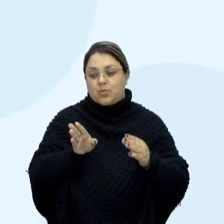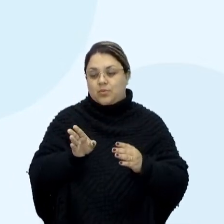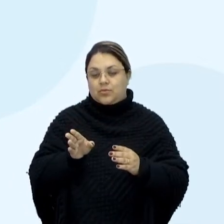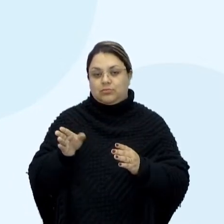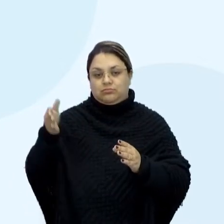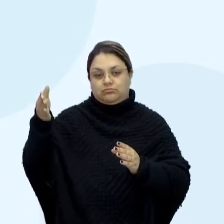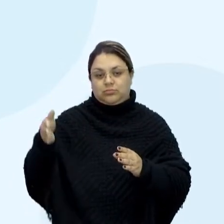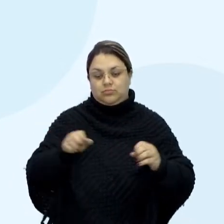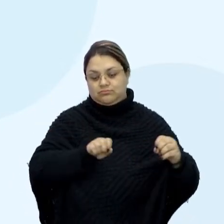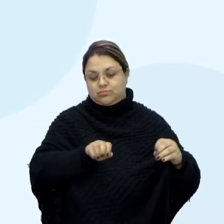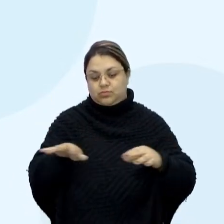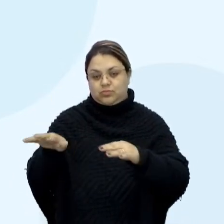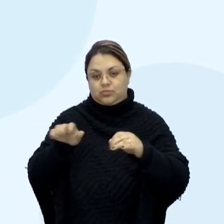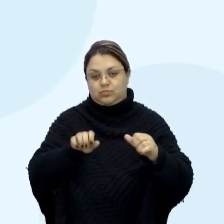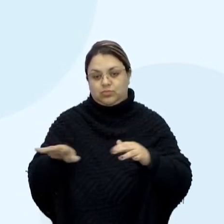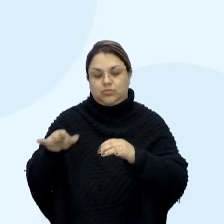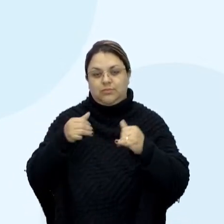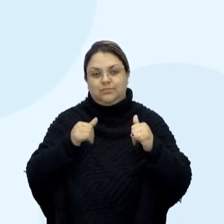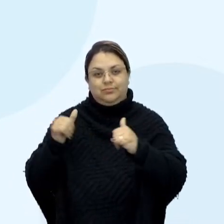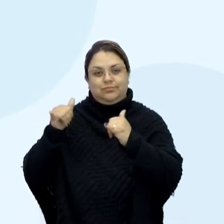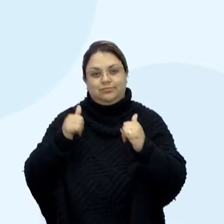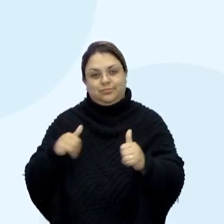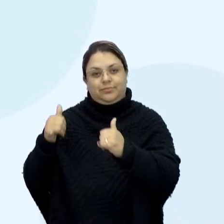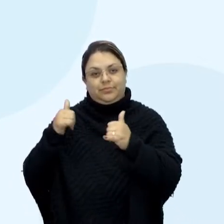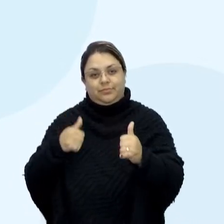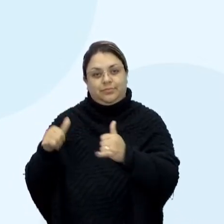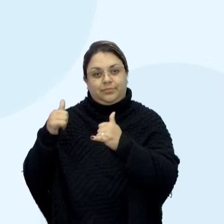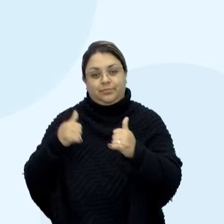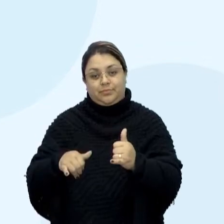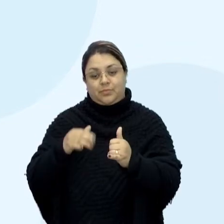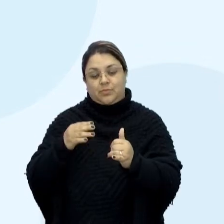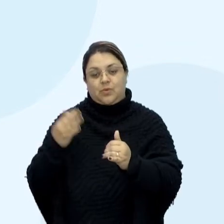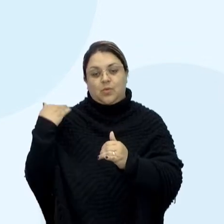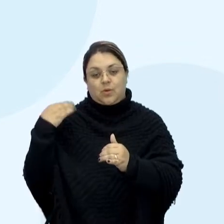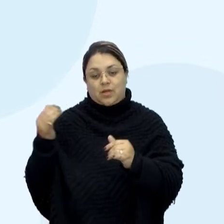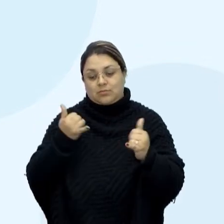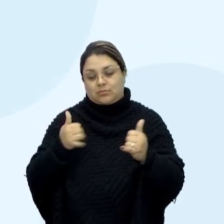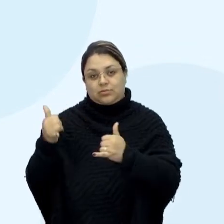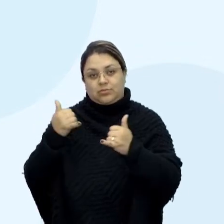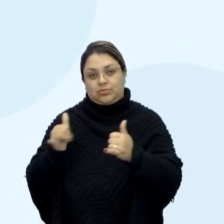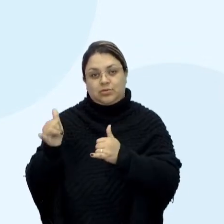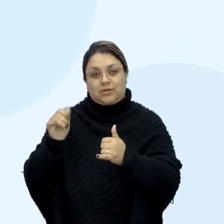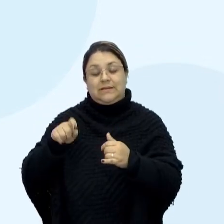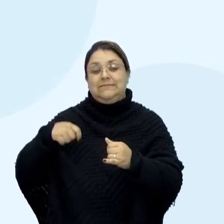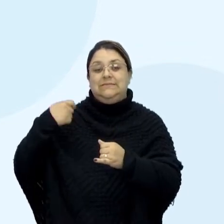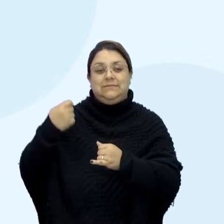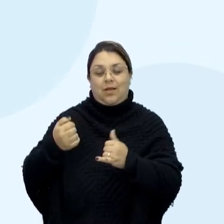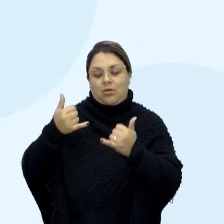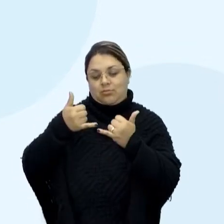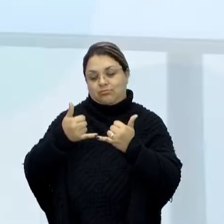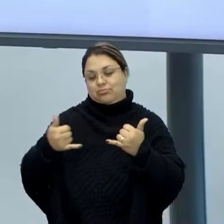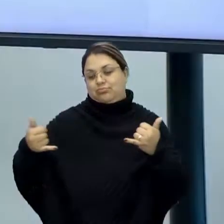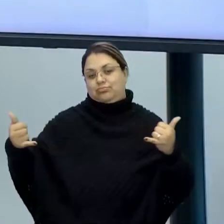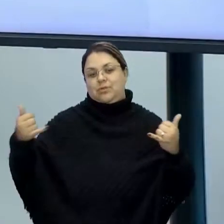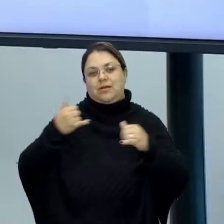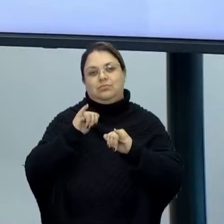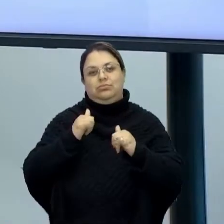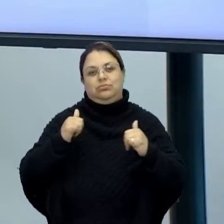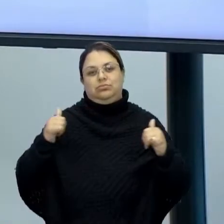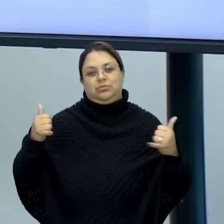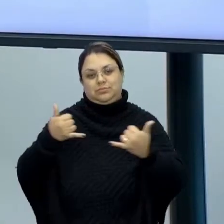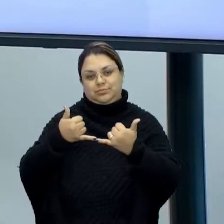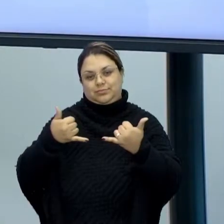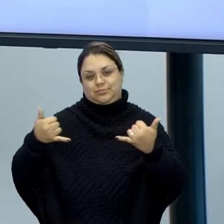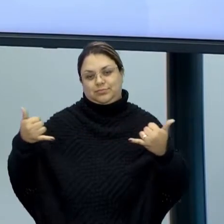movimento ordenado, né, desses elétrons, a gente chama isso de corrente elétrica. Então, quando você liga aqui para mim, ó, quando eu